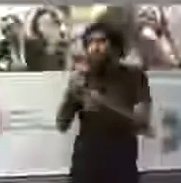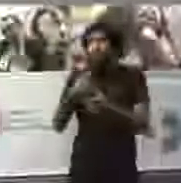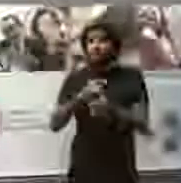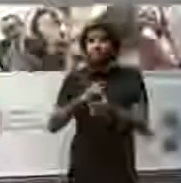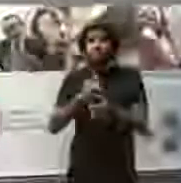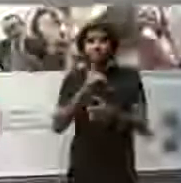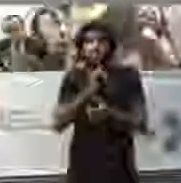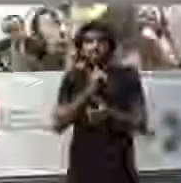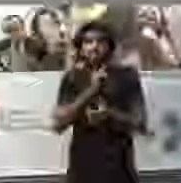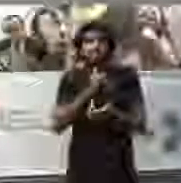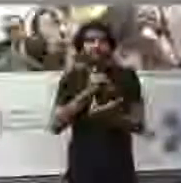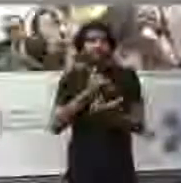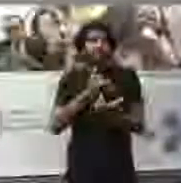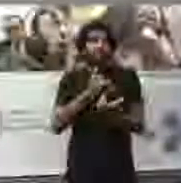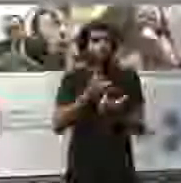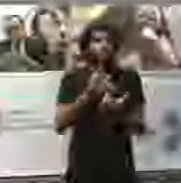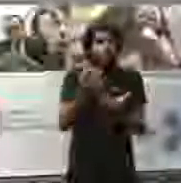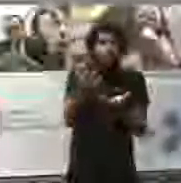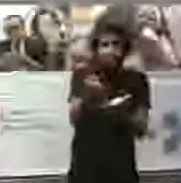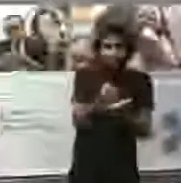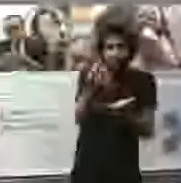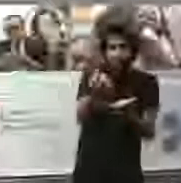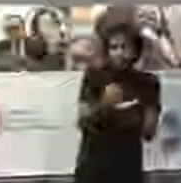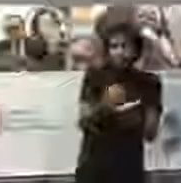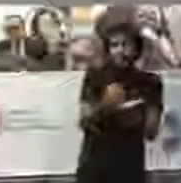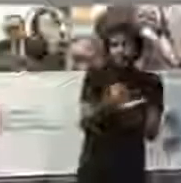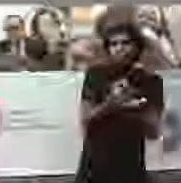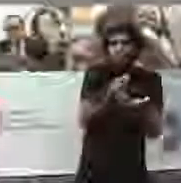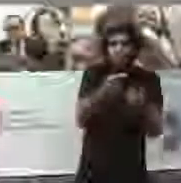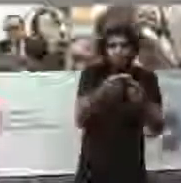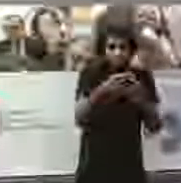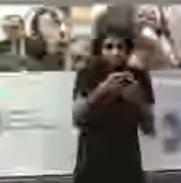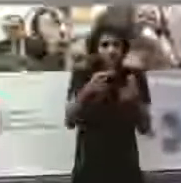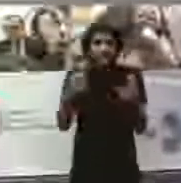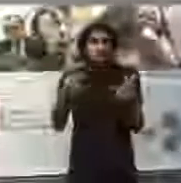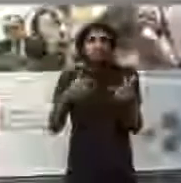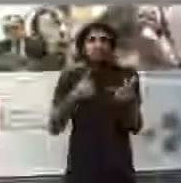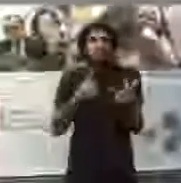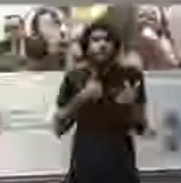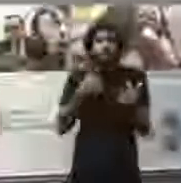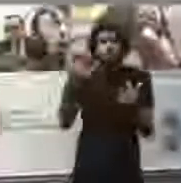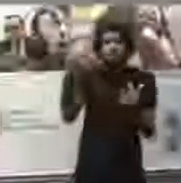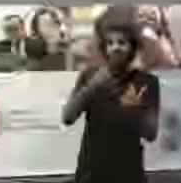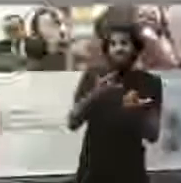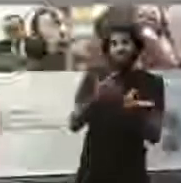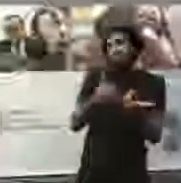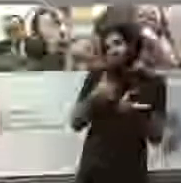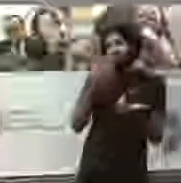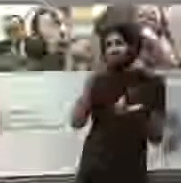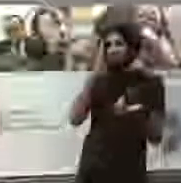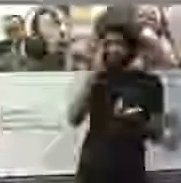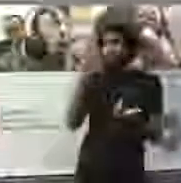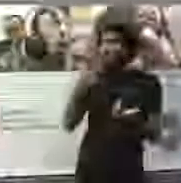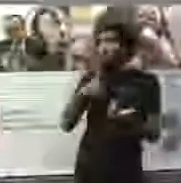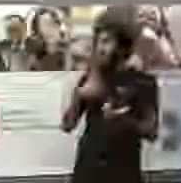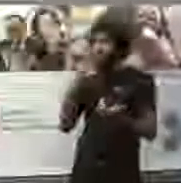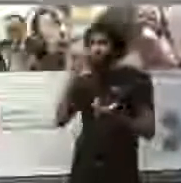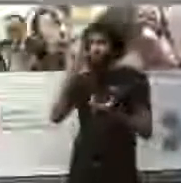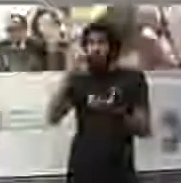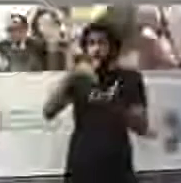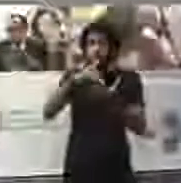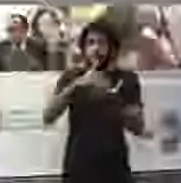de bens pessoais do secretário de saúde eu não tenho notícia de que isso tenha acontecido então eu sei que o secretário de saúde do espírito santo